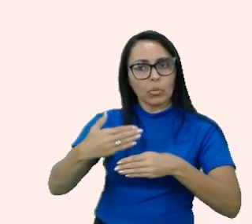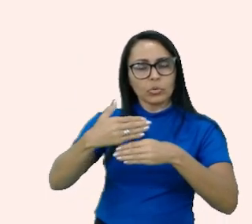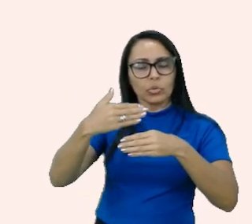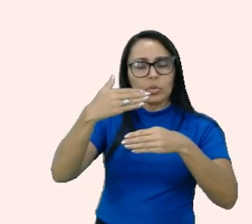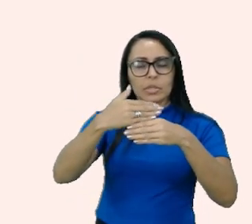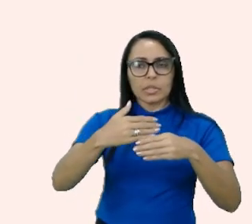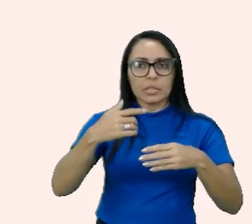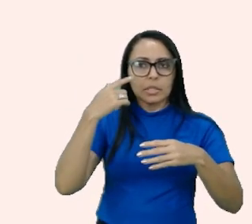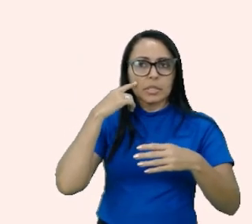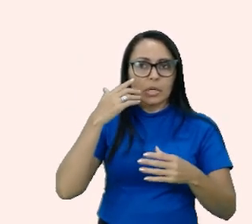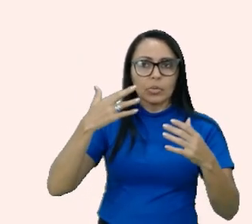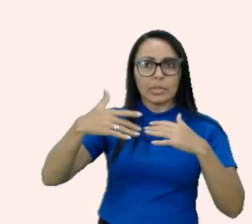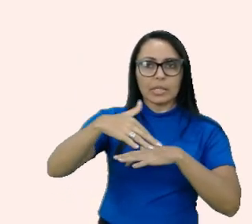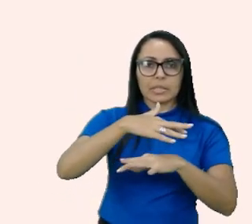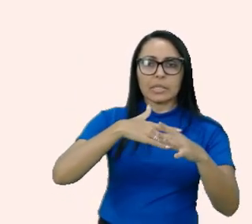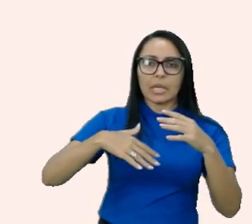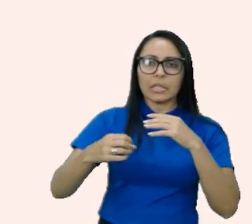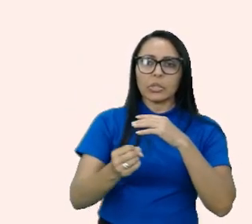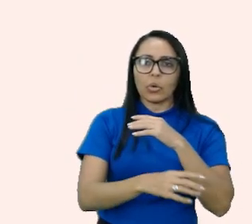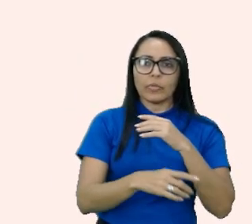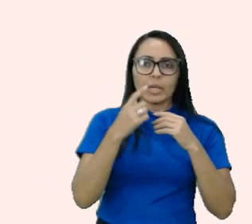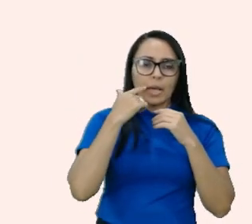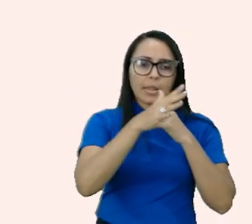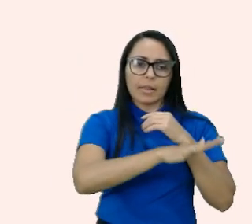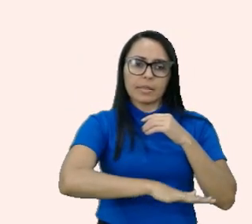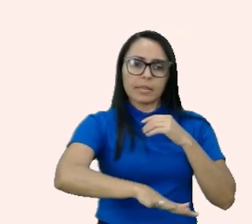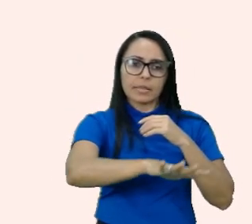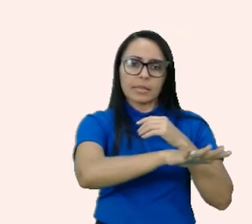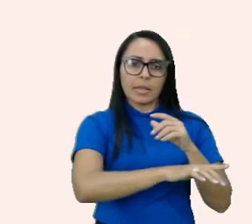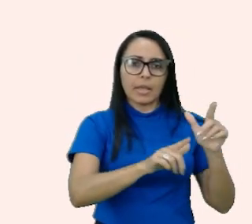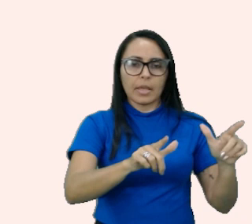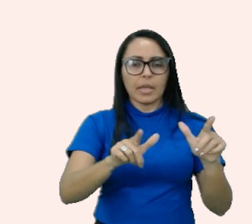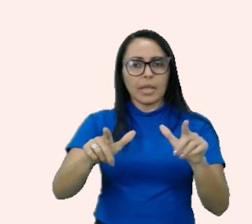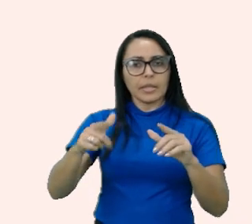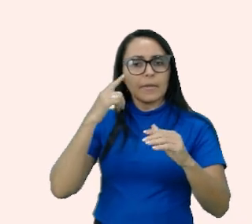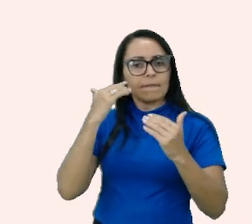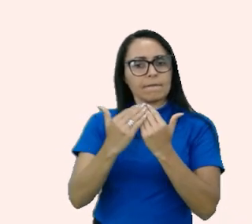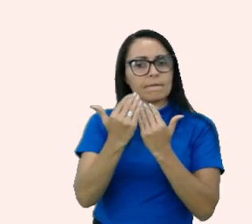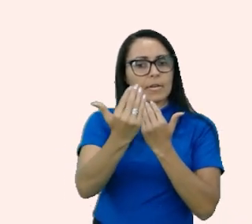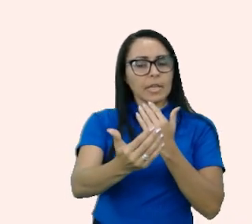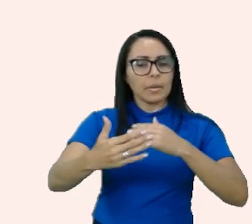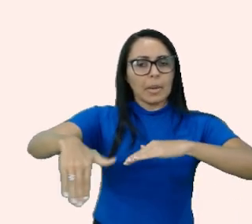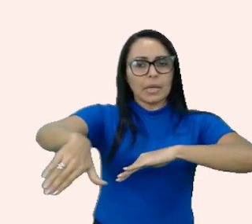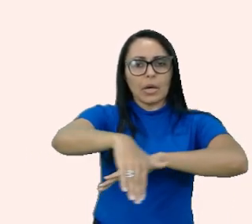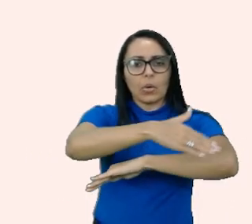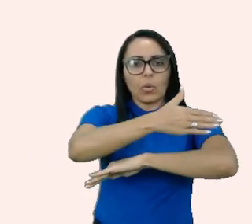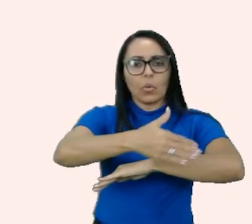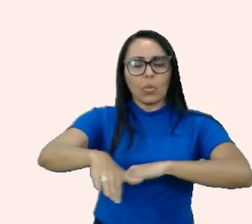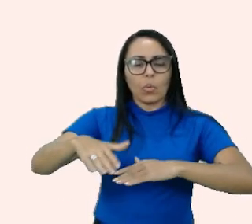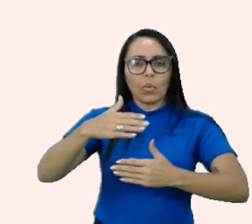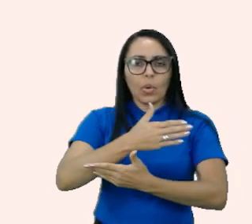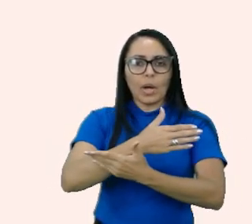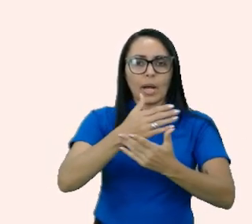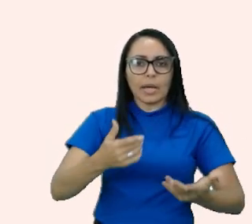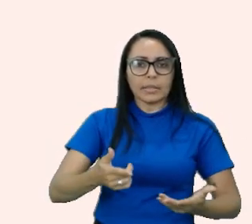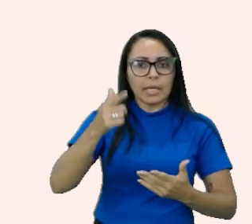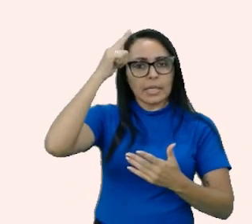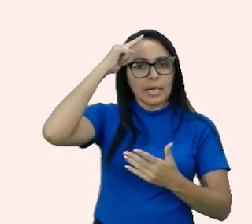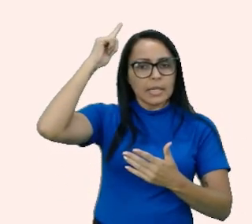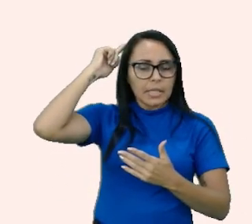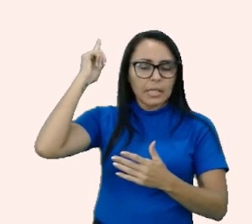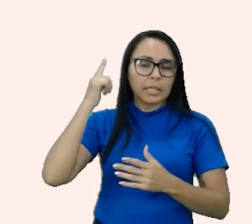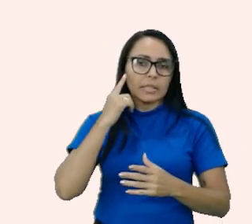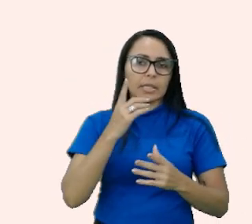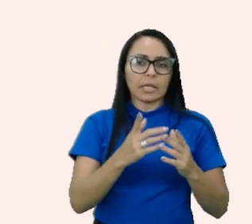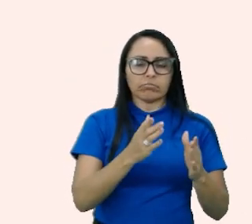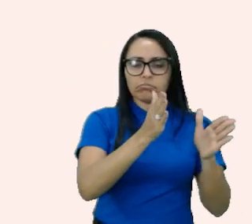Cidade Nova. Cada terreno tem frente para a Rua da Grécia e para a Rua da Pirâmide. As divisões laterais